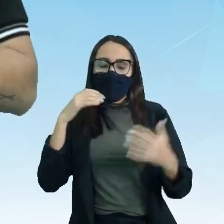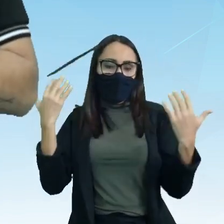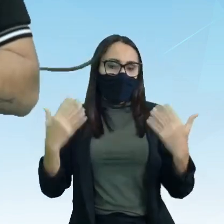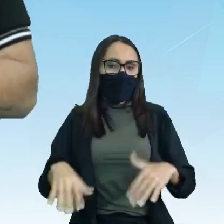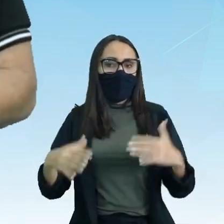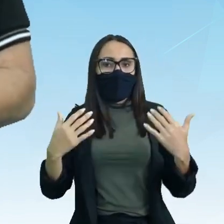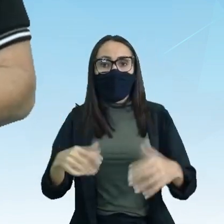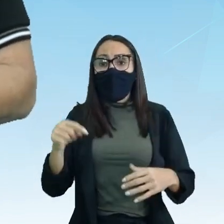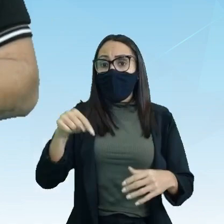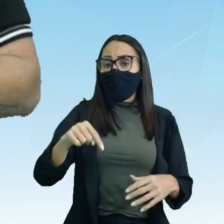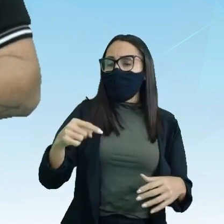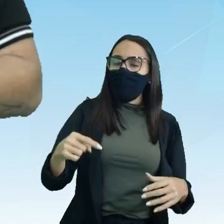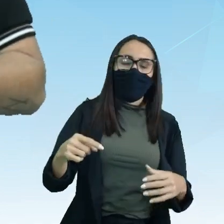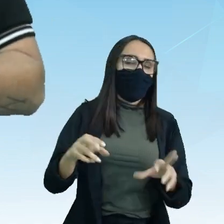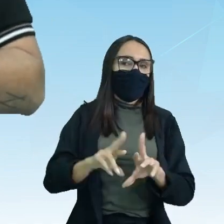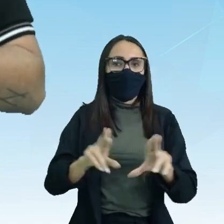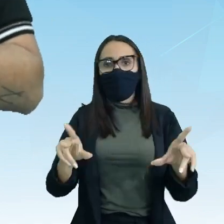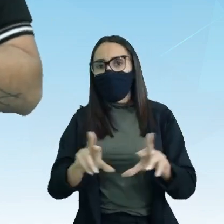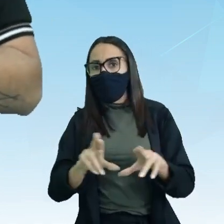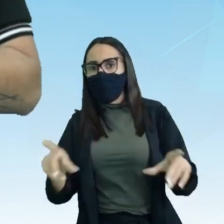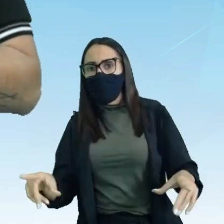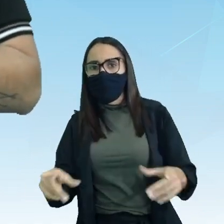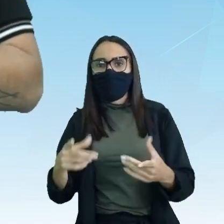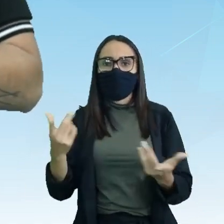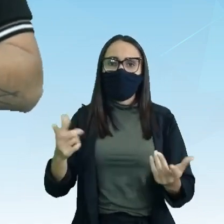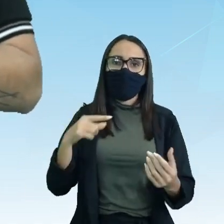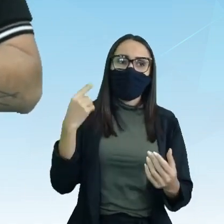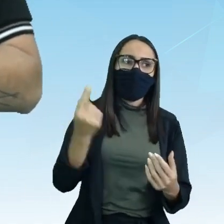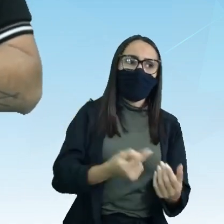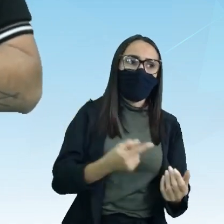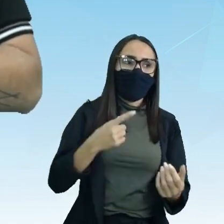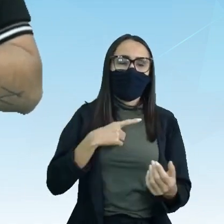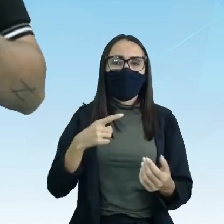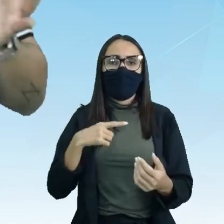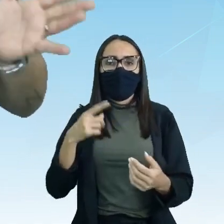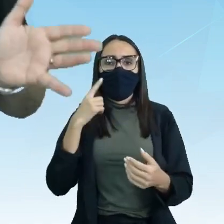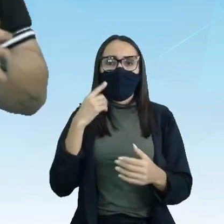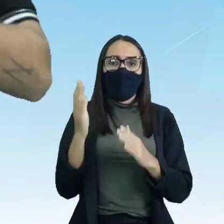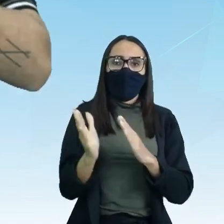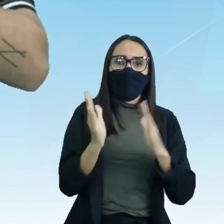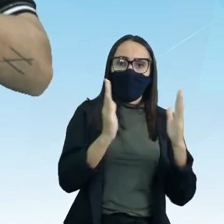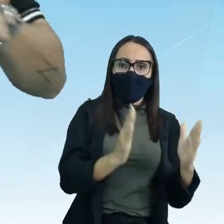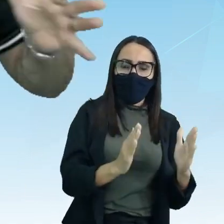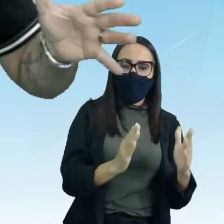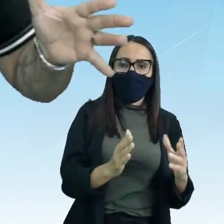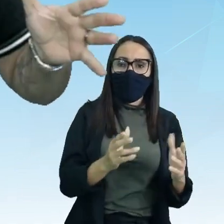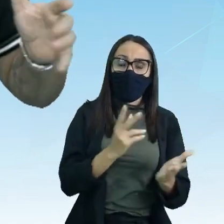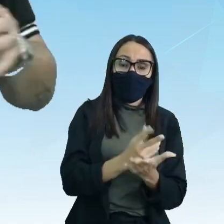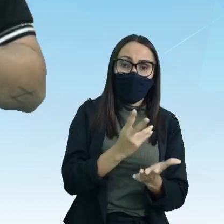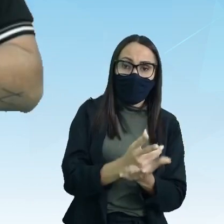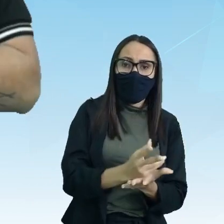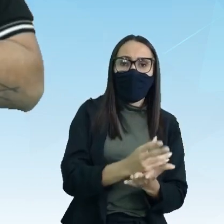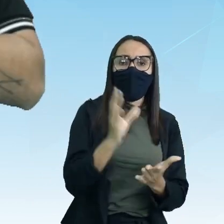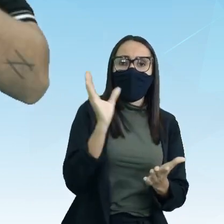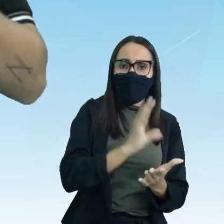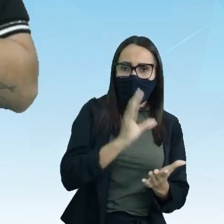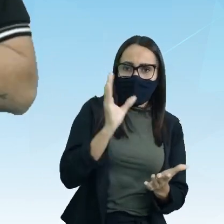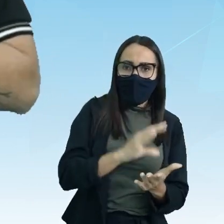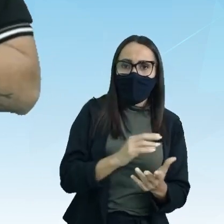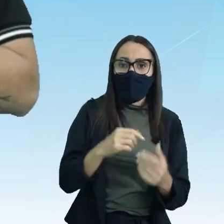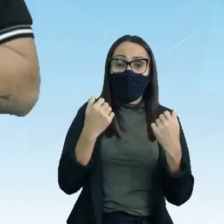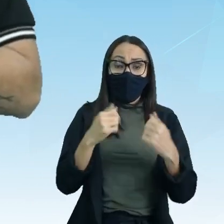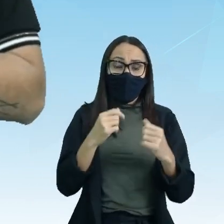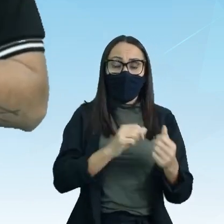Aqui nós não temos. Praticamente nós temos uma estação chuvosa só, mas sempre é quente. Então ele teve que